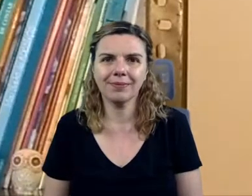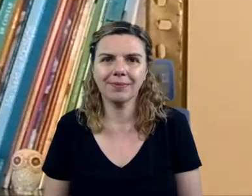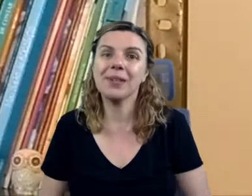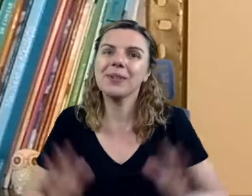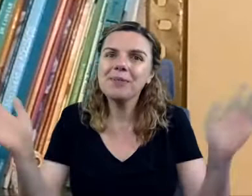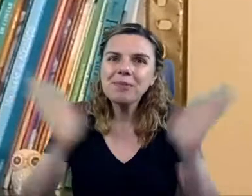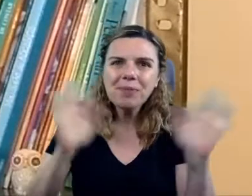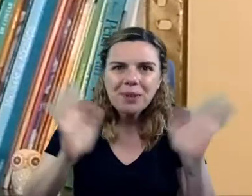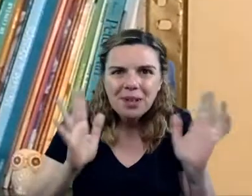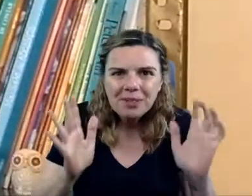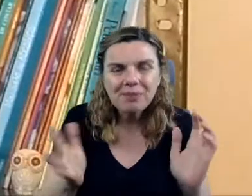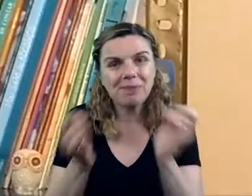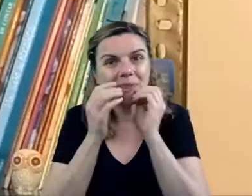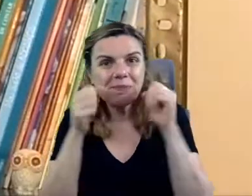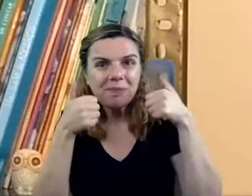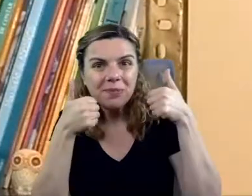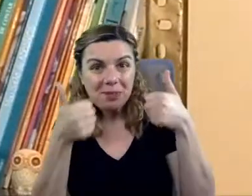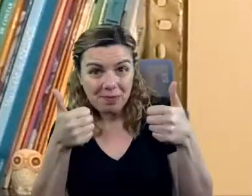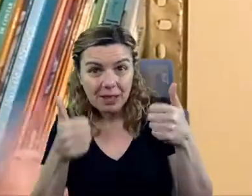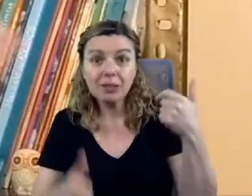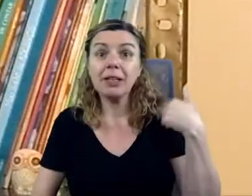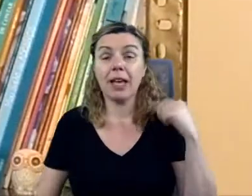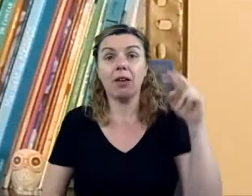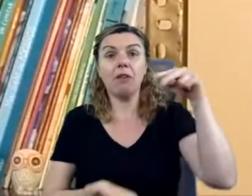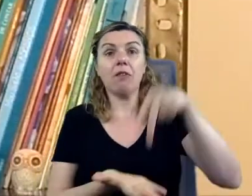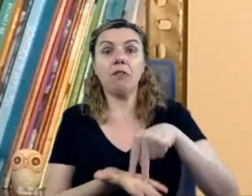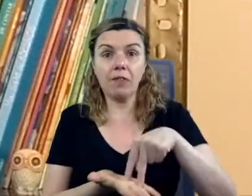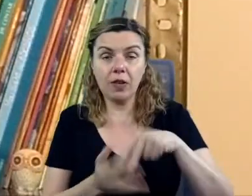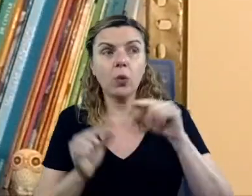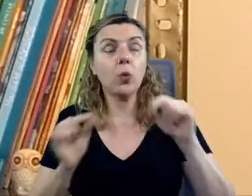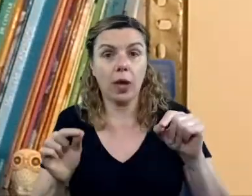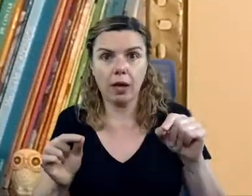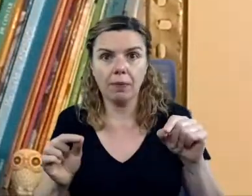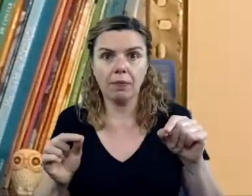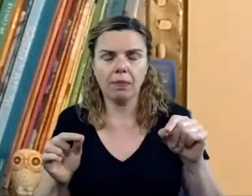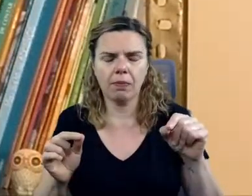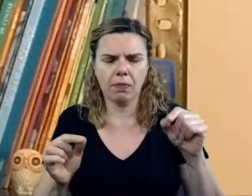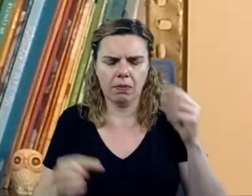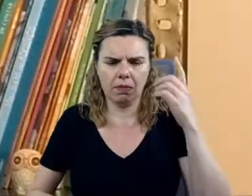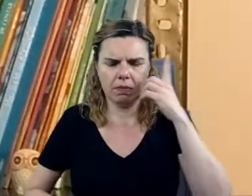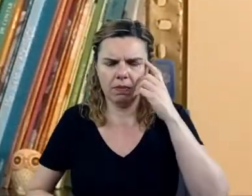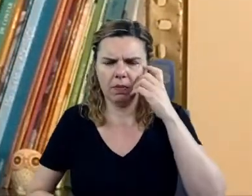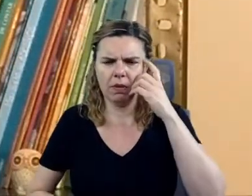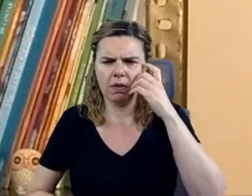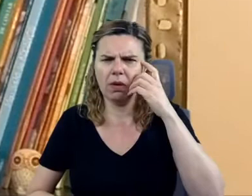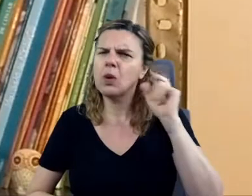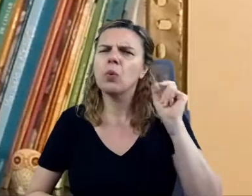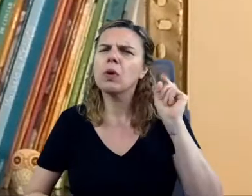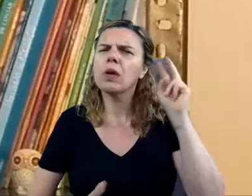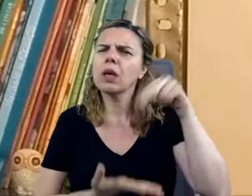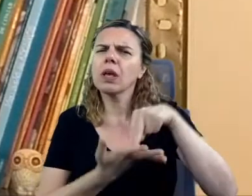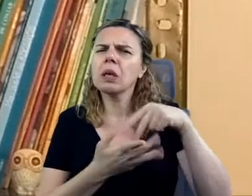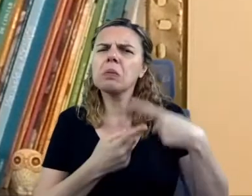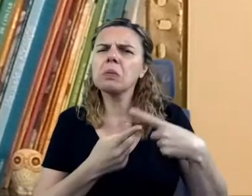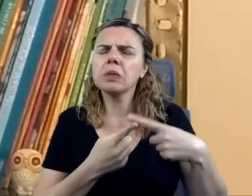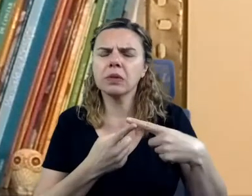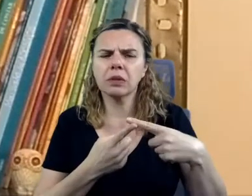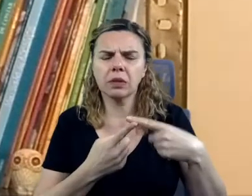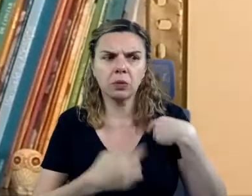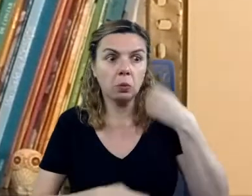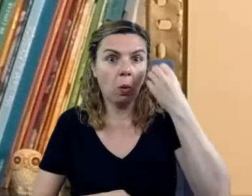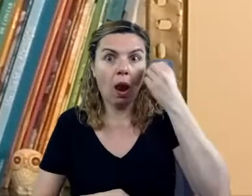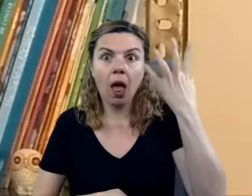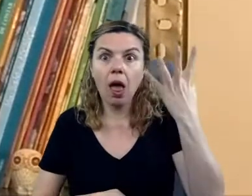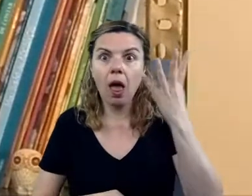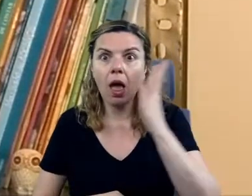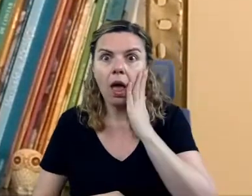Oi! Como vocês estão? Eu vim aqui hoje para... Para quê mesmo?